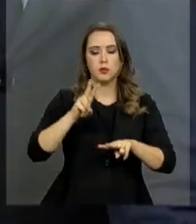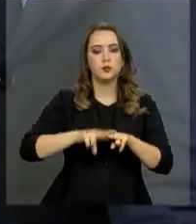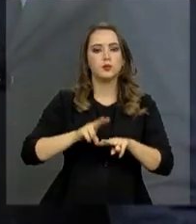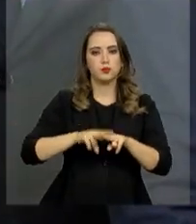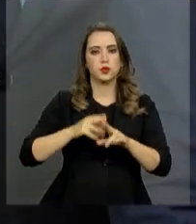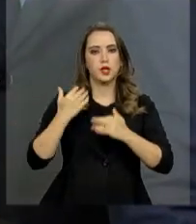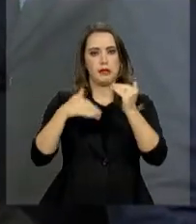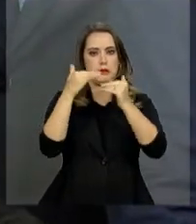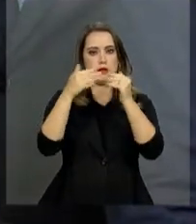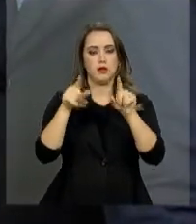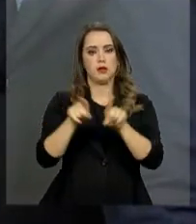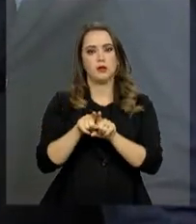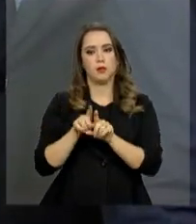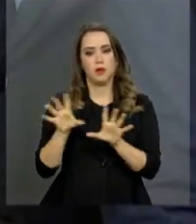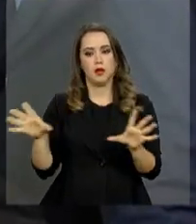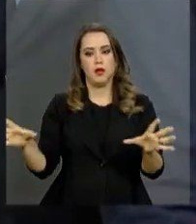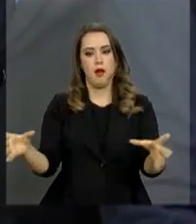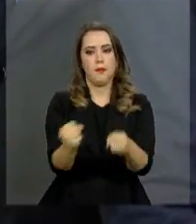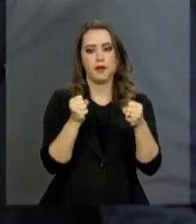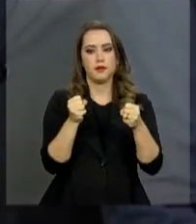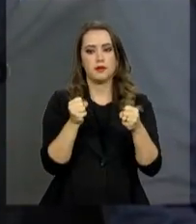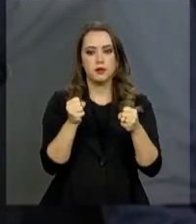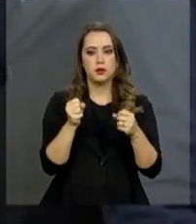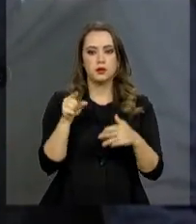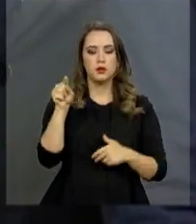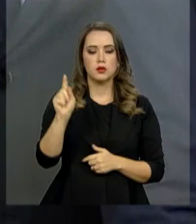lugar, o número de apreensão